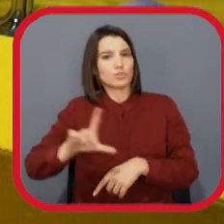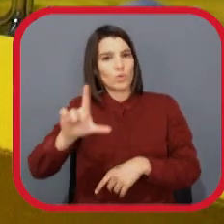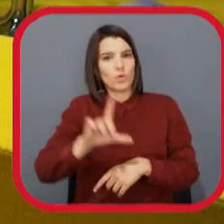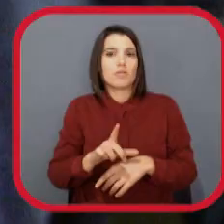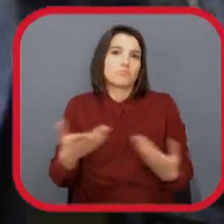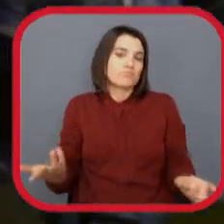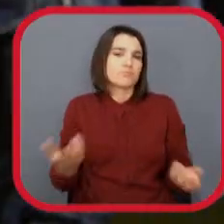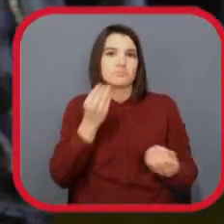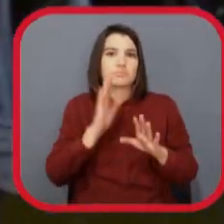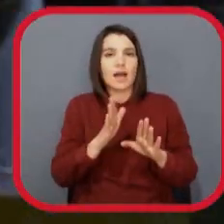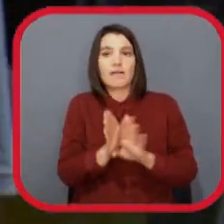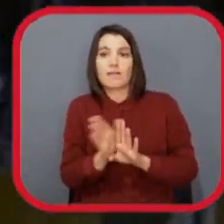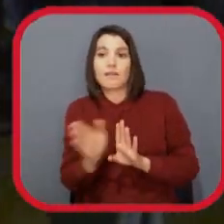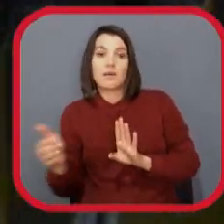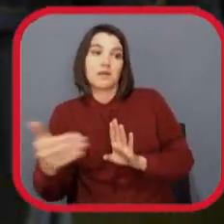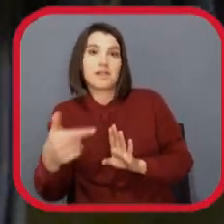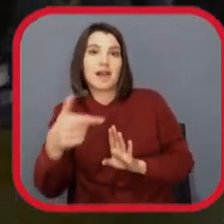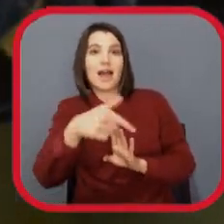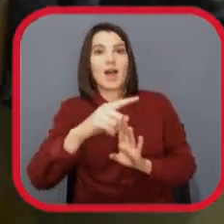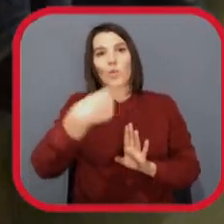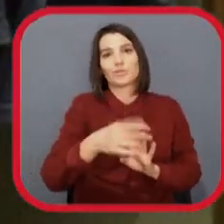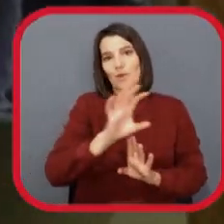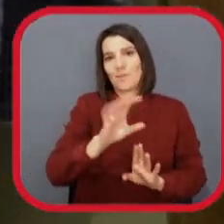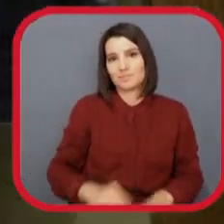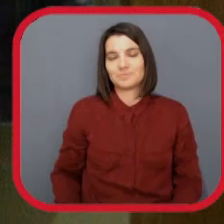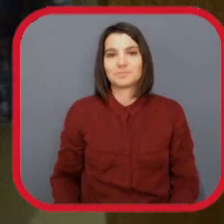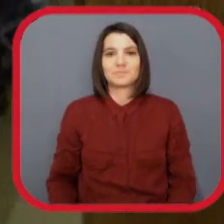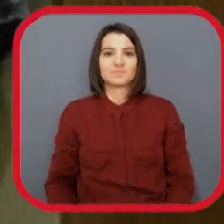assumindo que ao virarmos na esquina estávamos exatamente no outro decor.